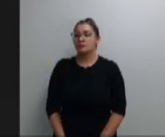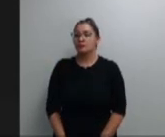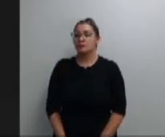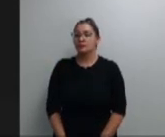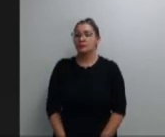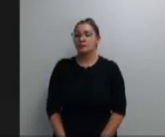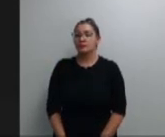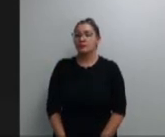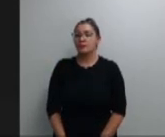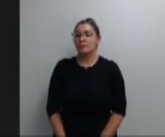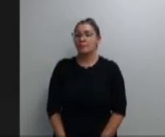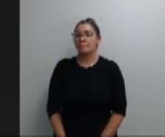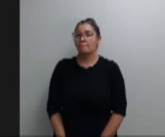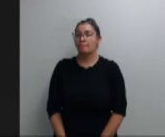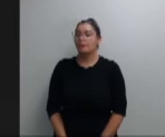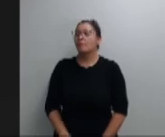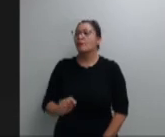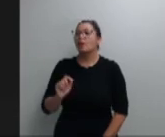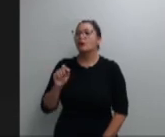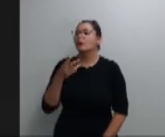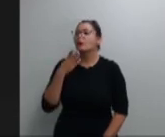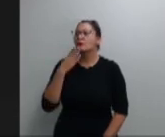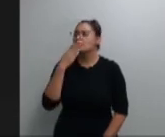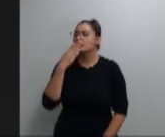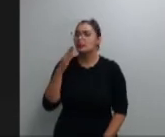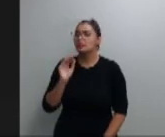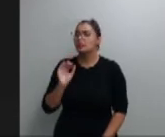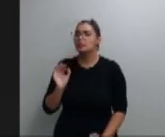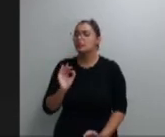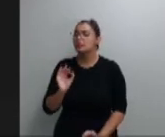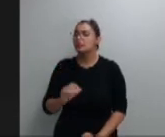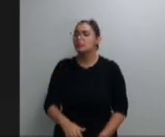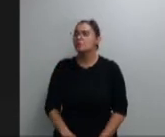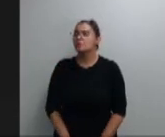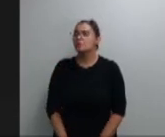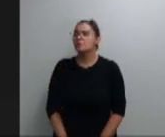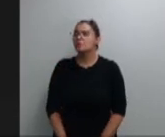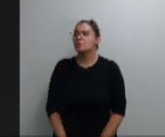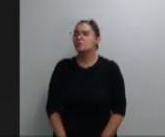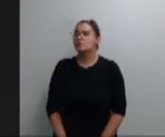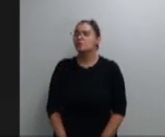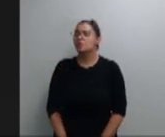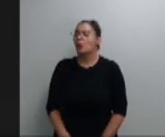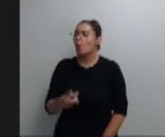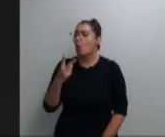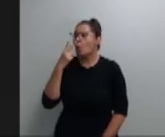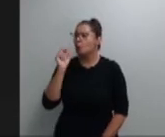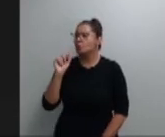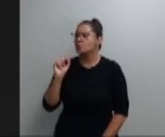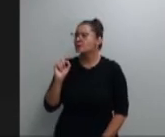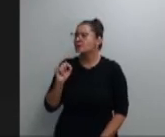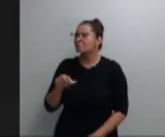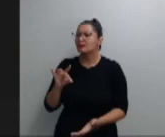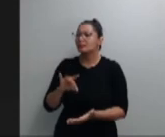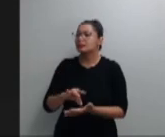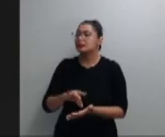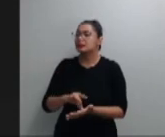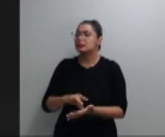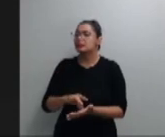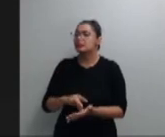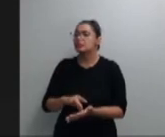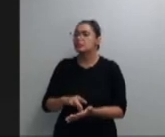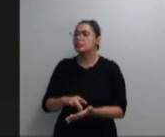pedir vista alguém que destacou aí pra já tirar o processo da pauta eu acho que na verdade eu acho ô